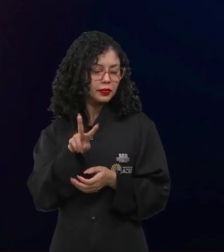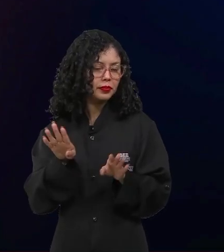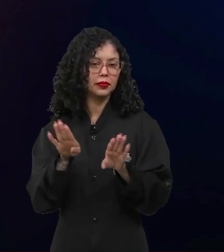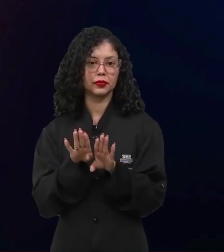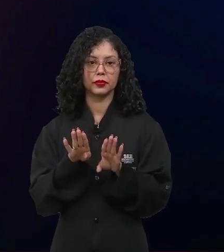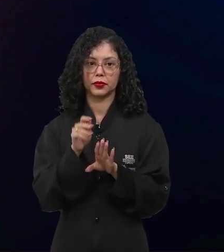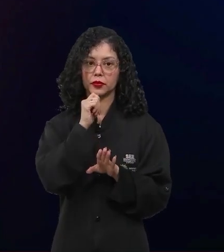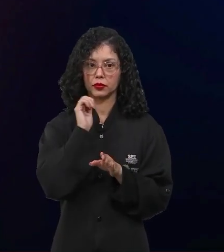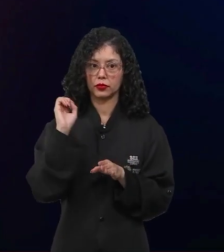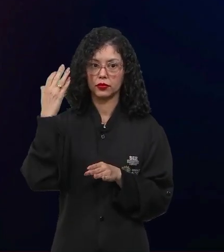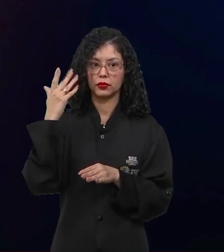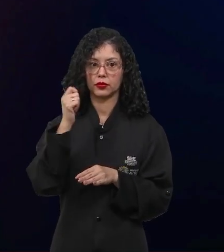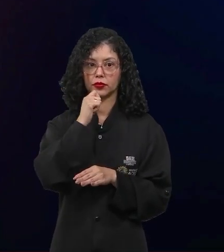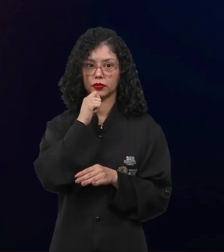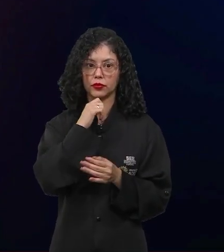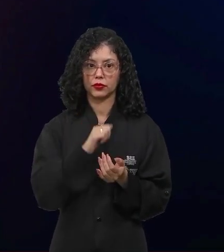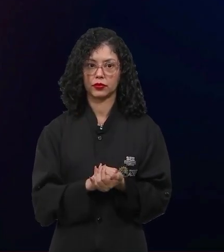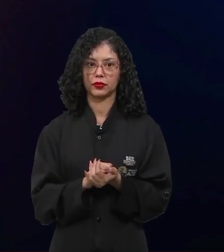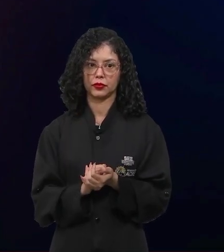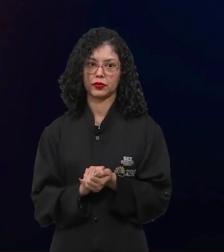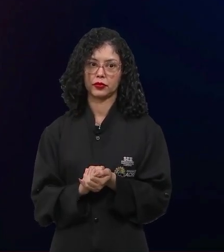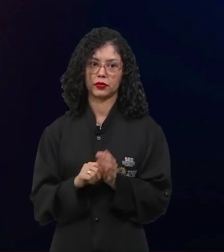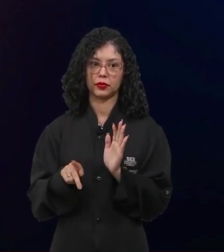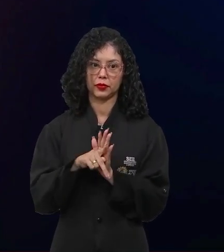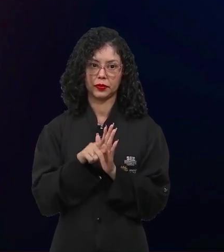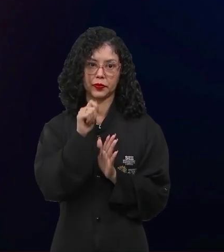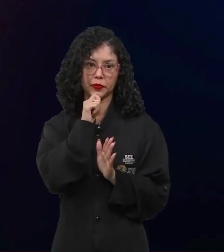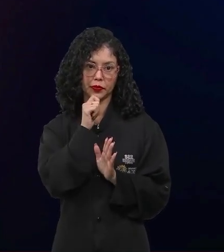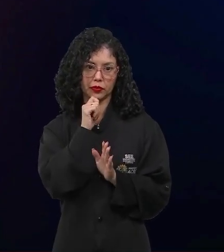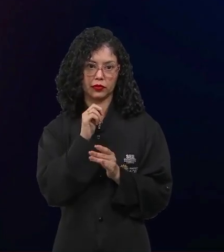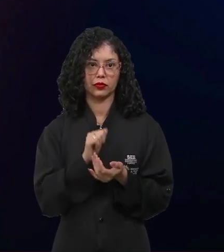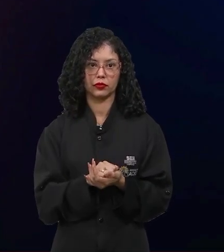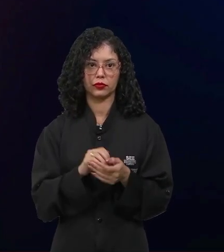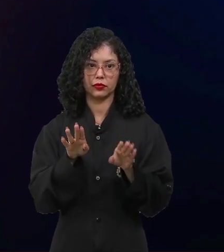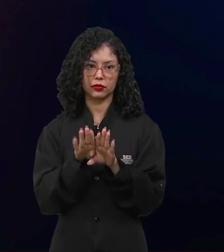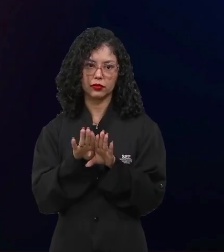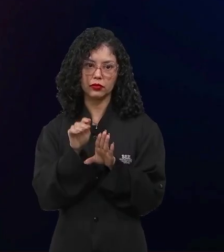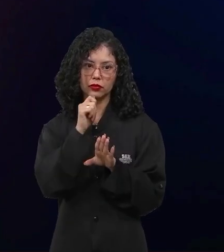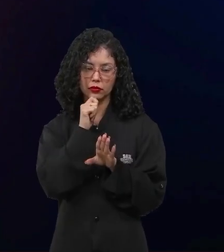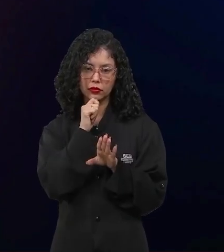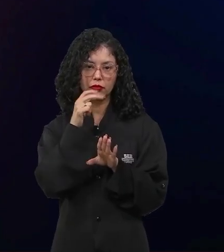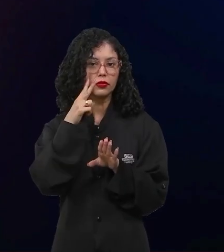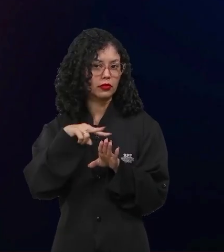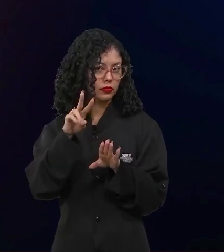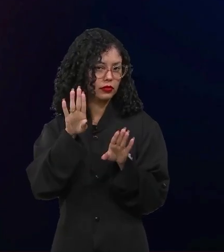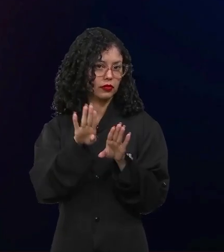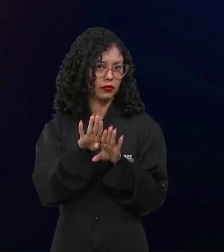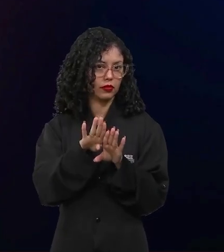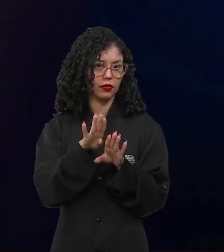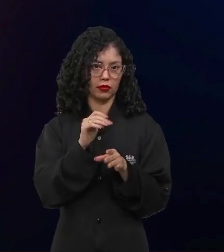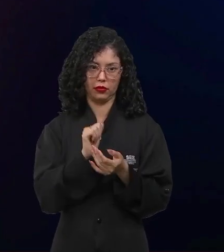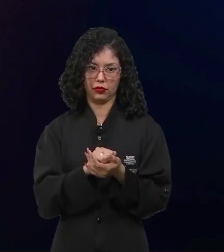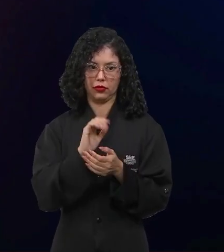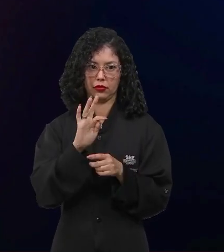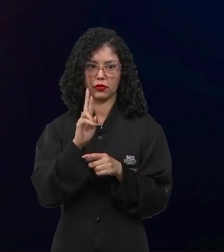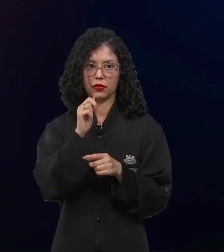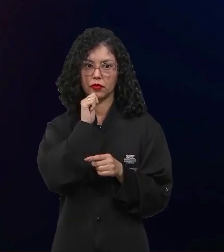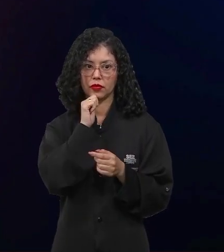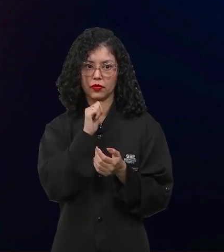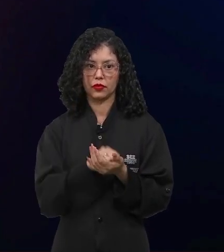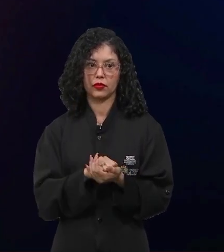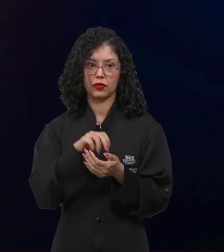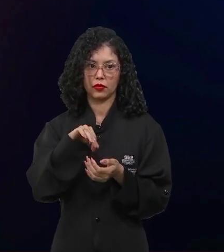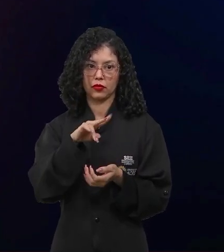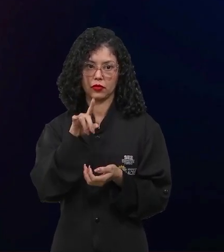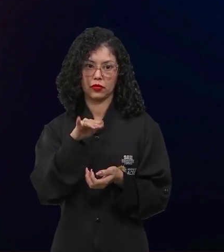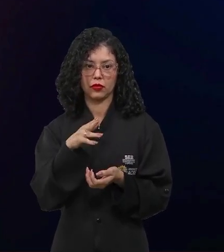que estão acontecendo ali, mover a trama de forma concisa e direta. E aí você viu em Bodas de Fígaro, de